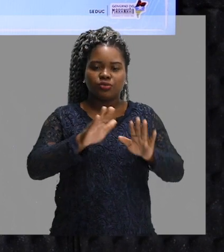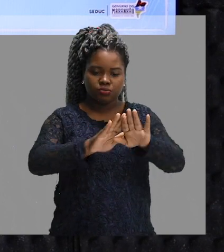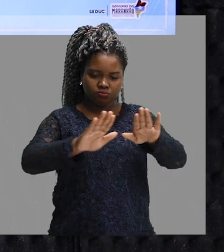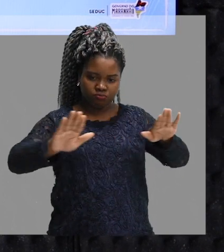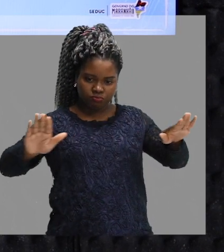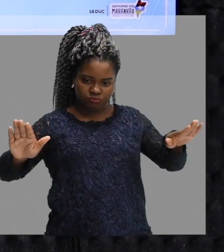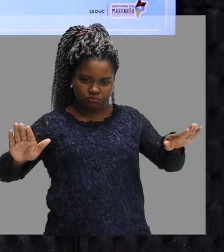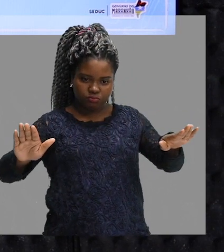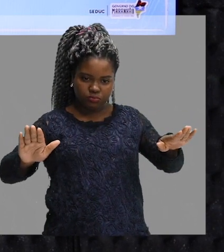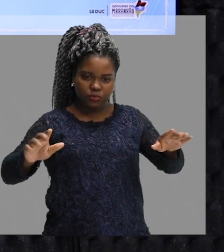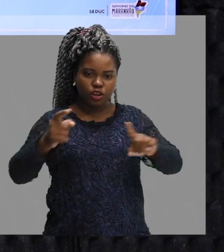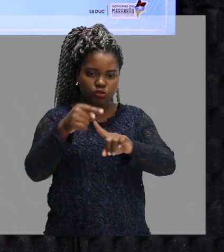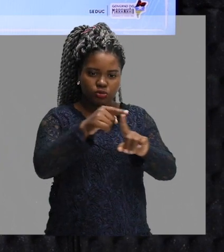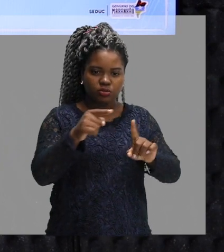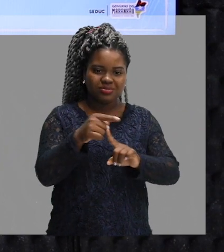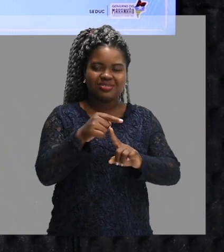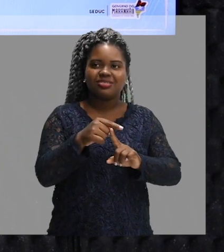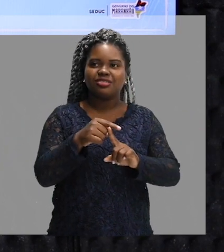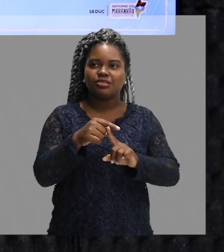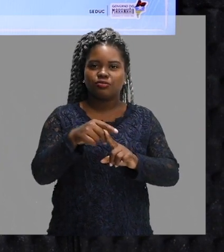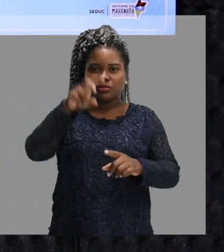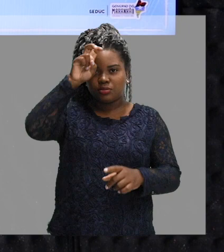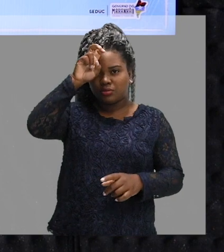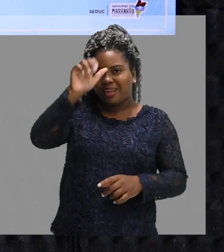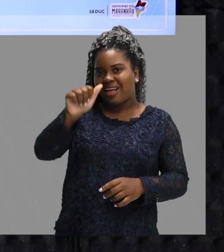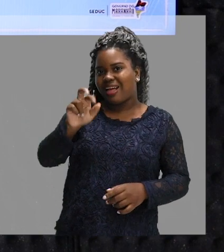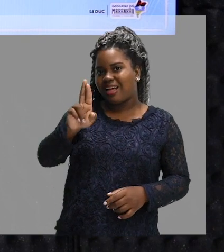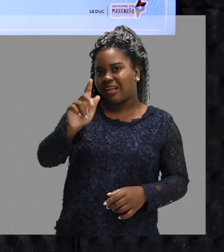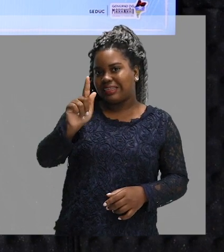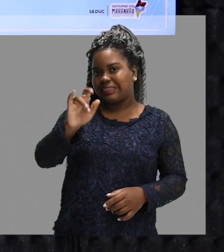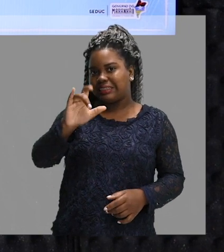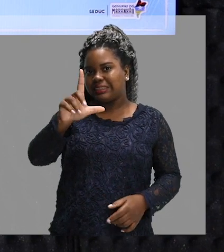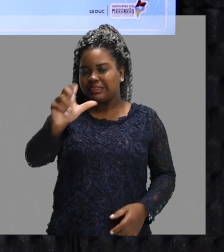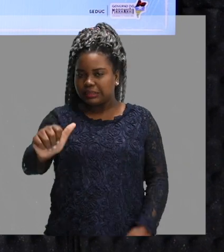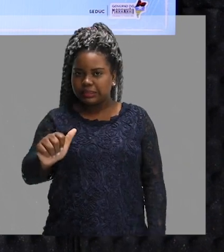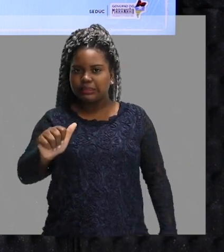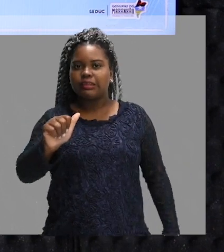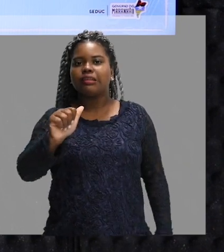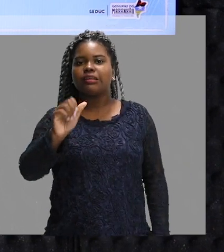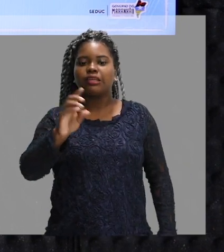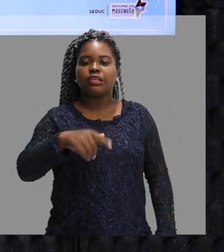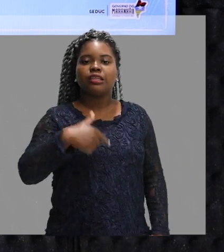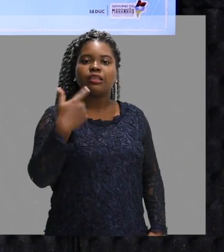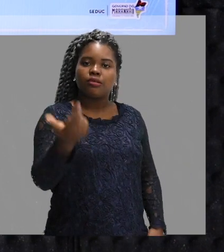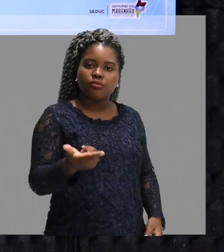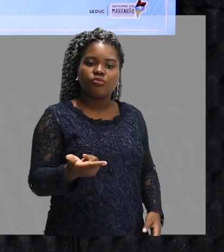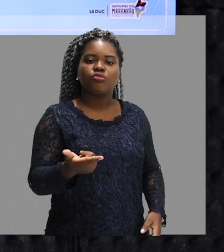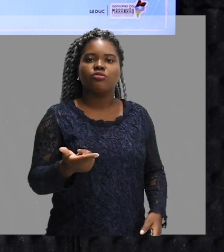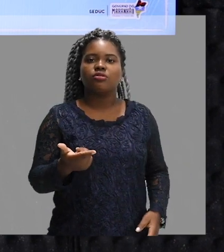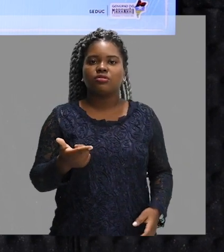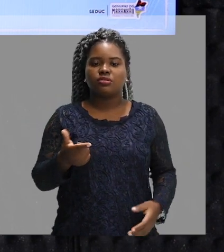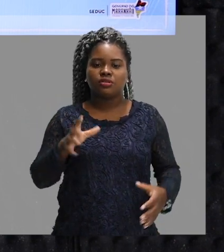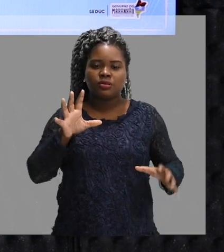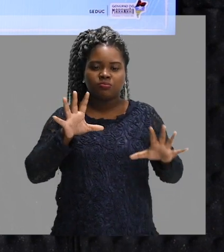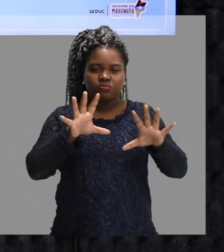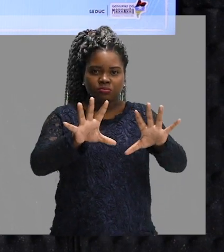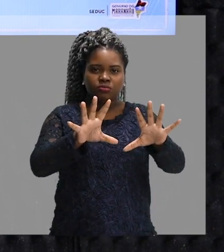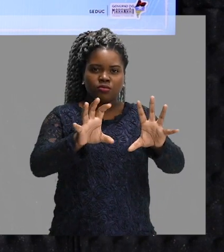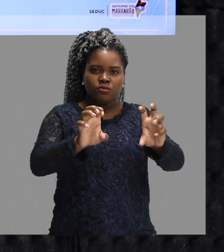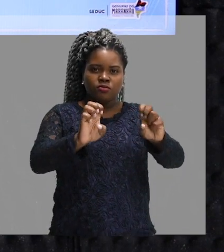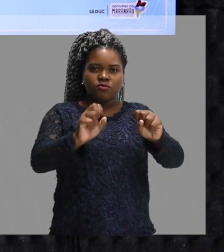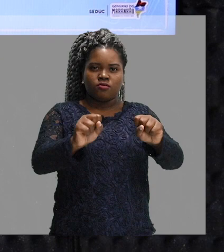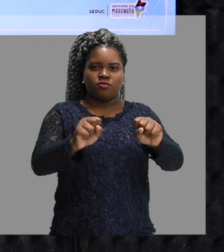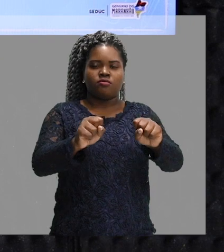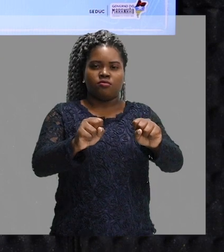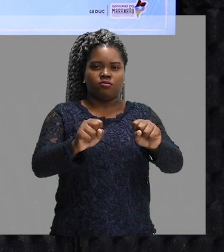com um tipo de material, no caso do Egito era argila, botava barro, aí depois colocava cal por cima e ele secava, e